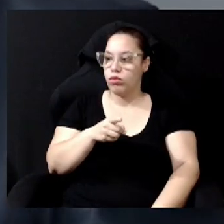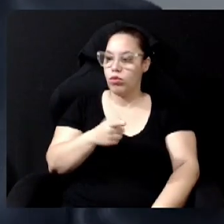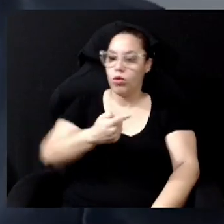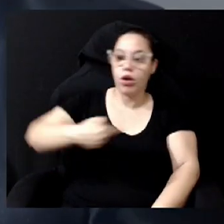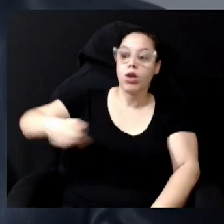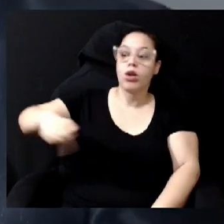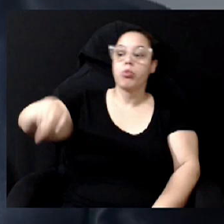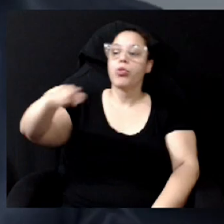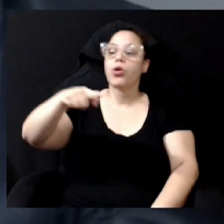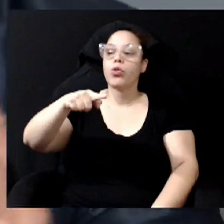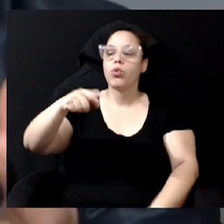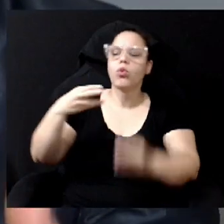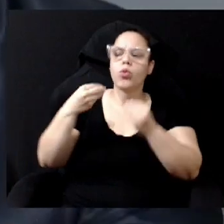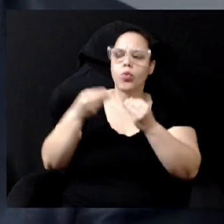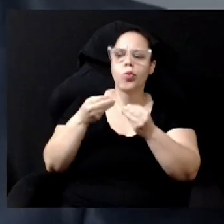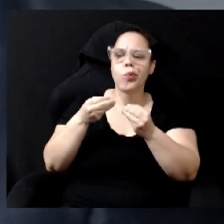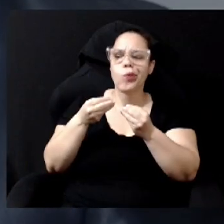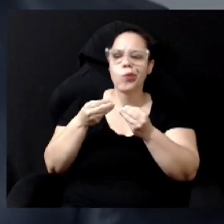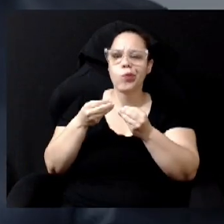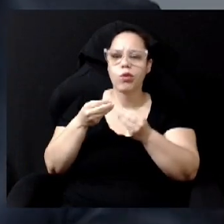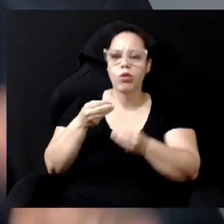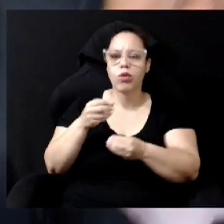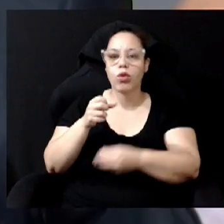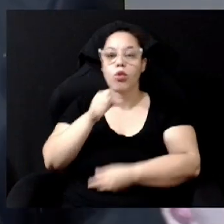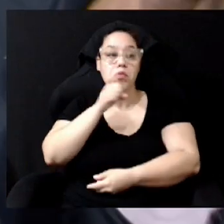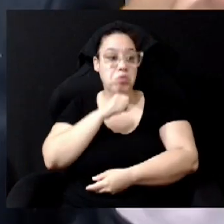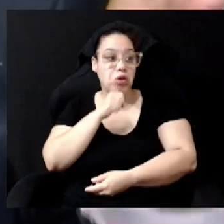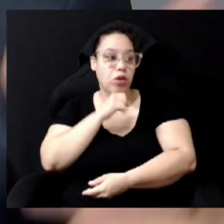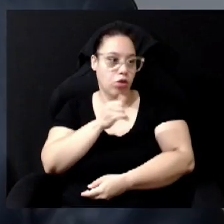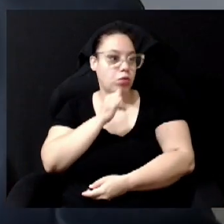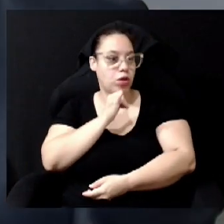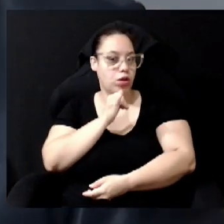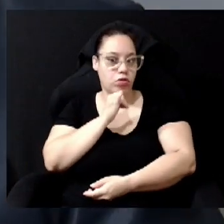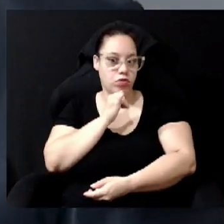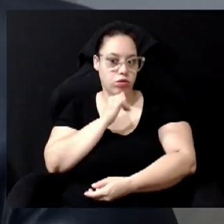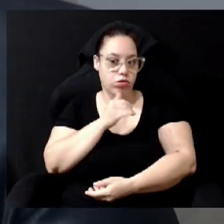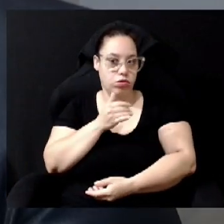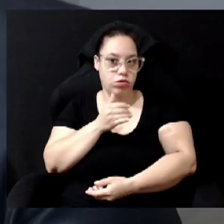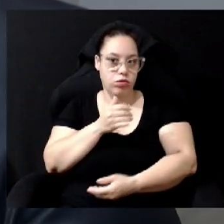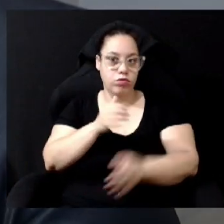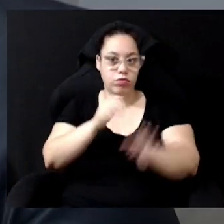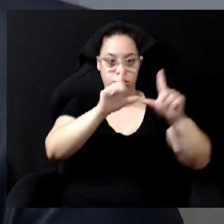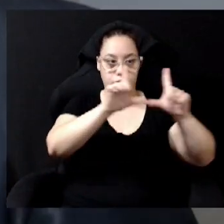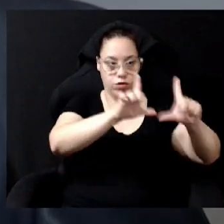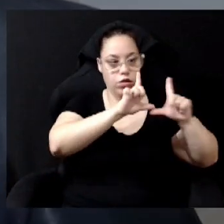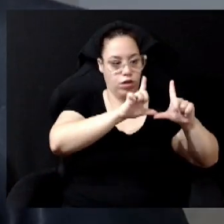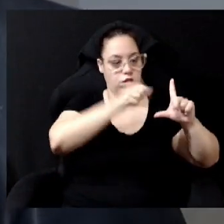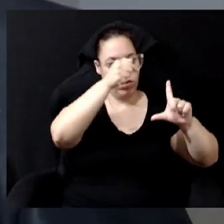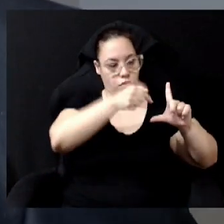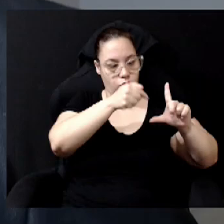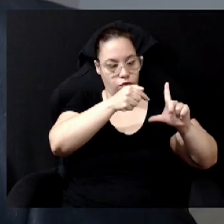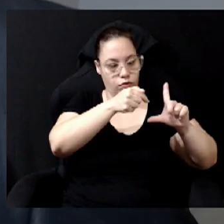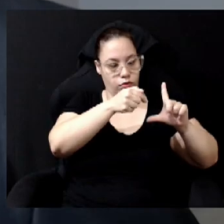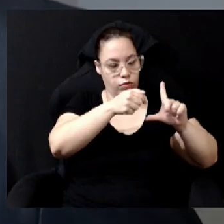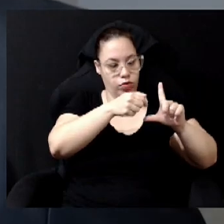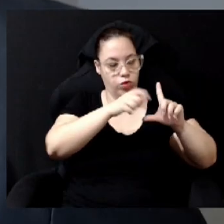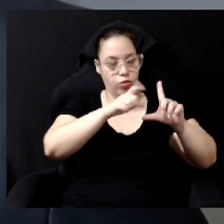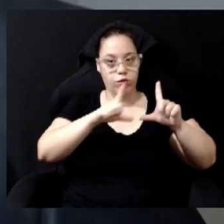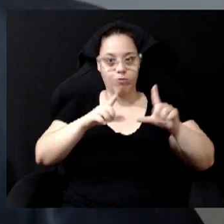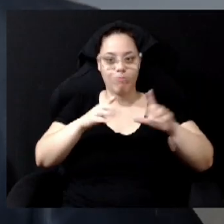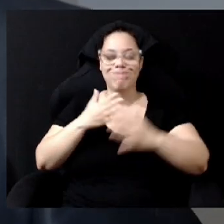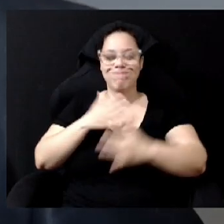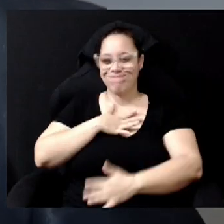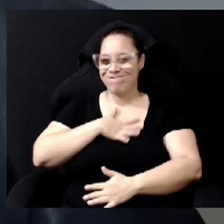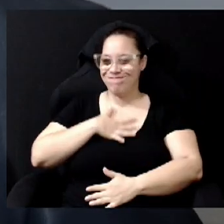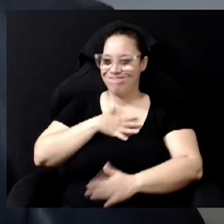Como tem o atendimento prioritário para os idosos, que seja anexado lá também. Tenho a enorme alegria em poder